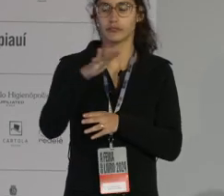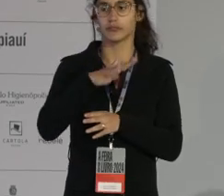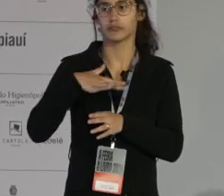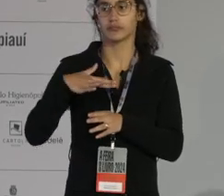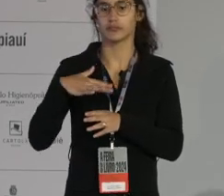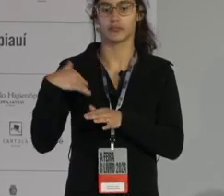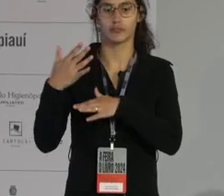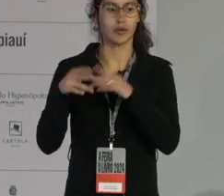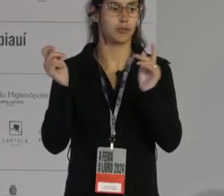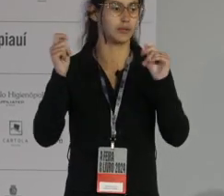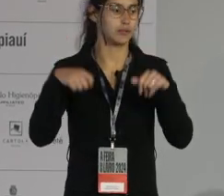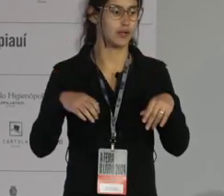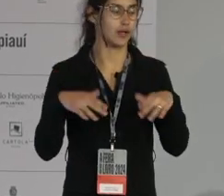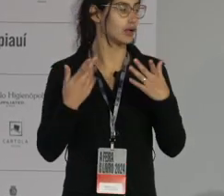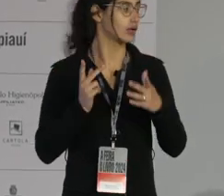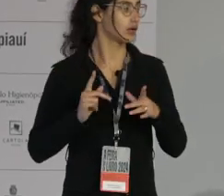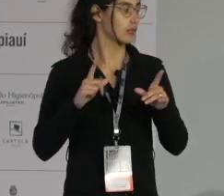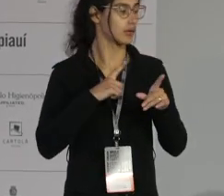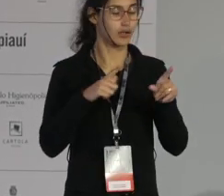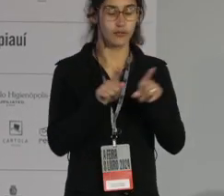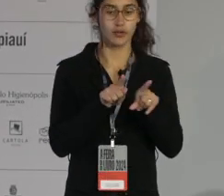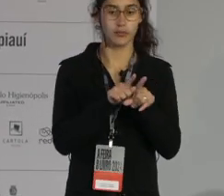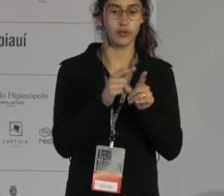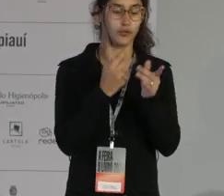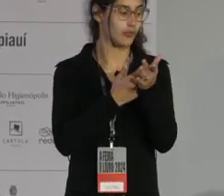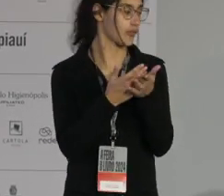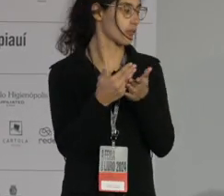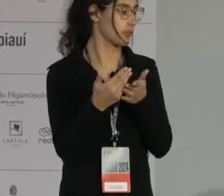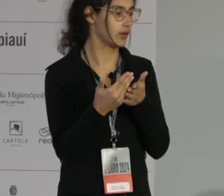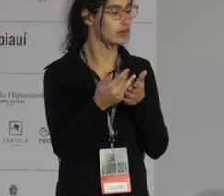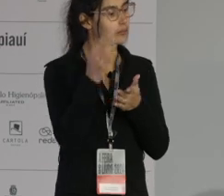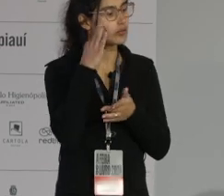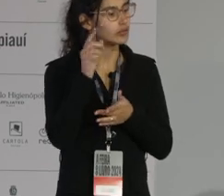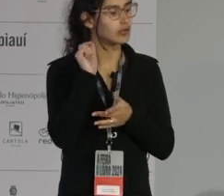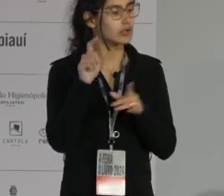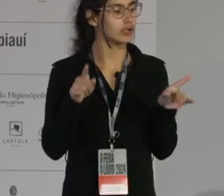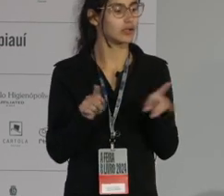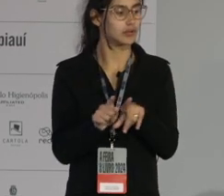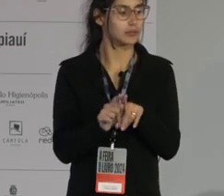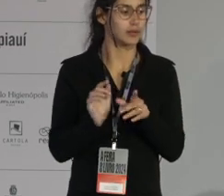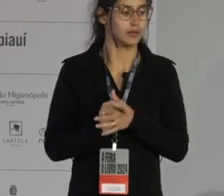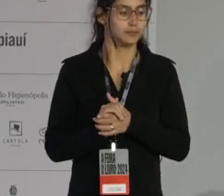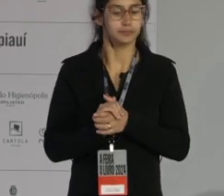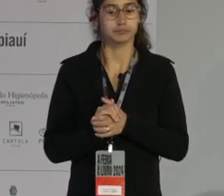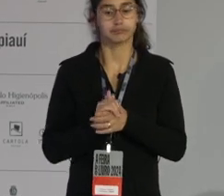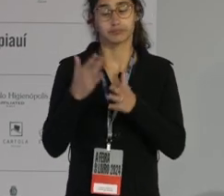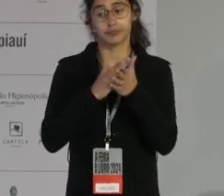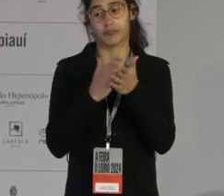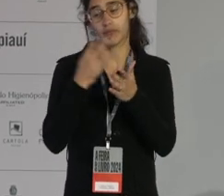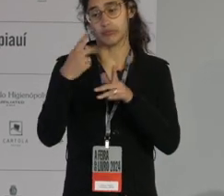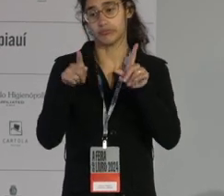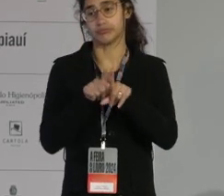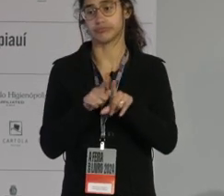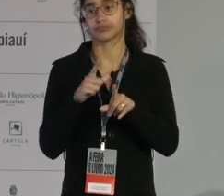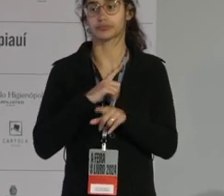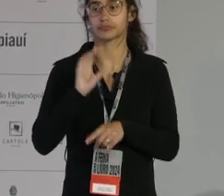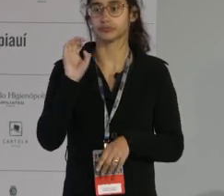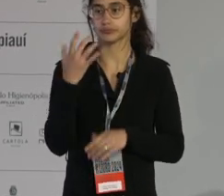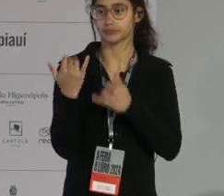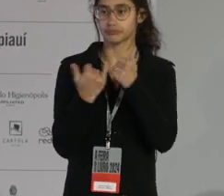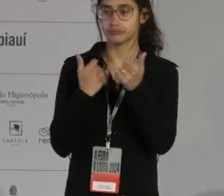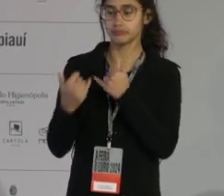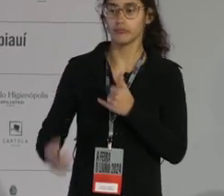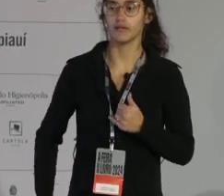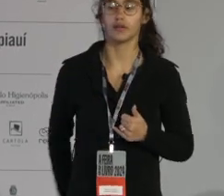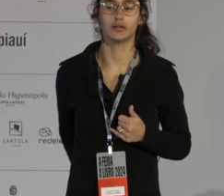outras possibilidades. Então, ele sempre teve assim desde o começo. Né? Eu imagino que é uma coisa que no seu livro talvez tenha acontecido algo semelhante. Você